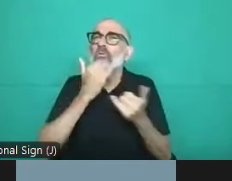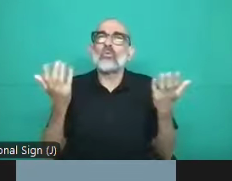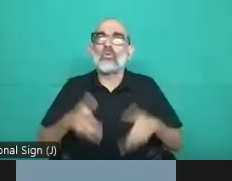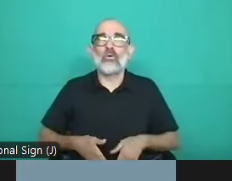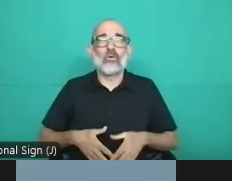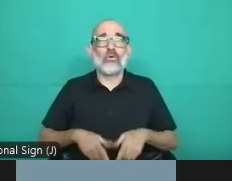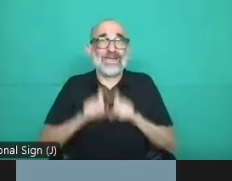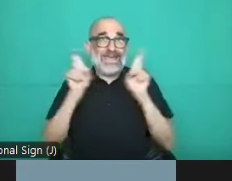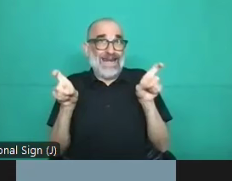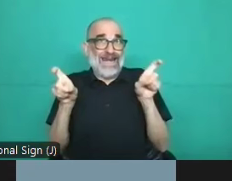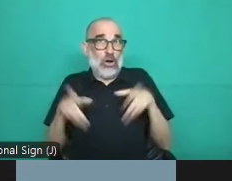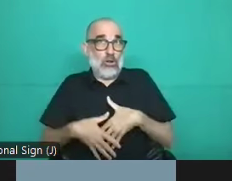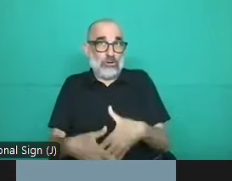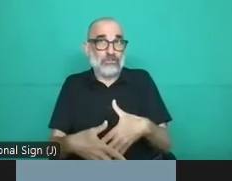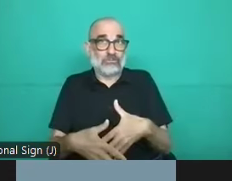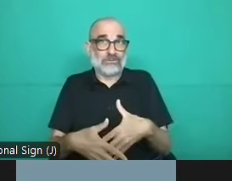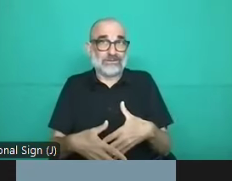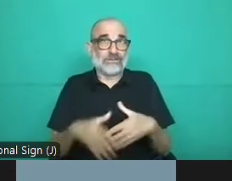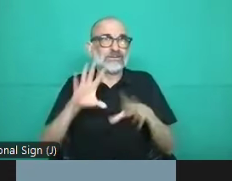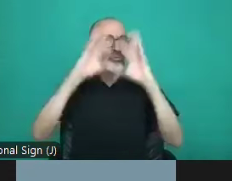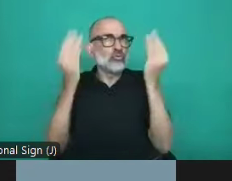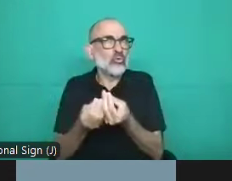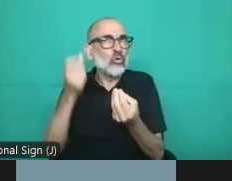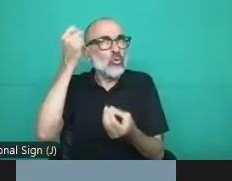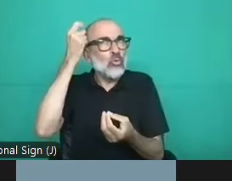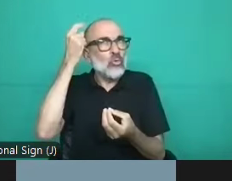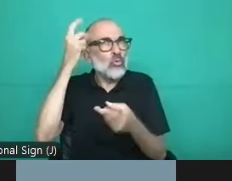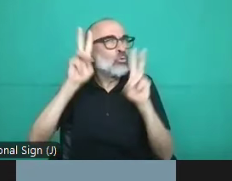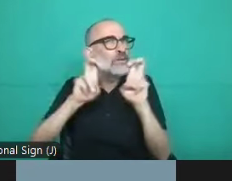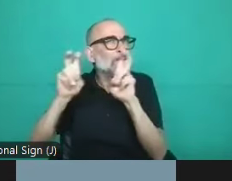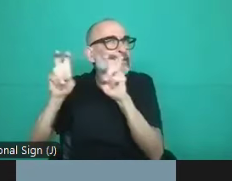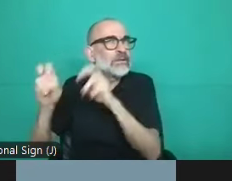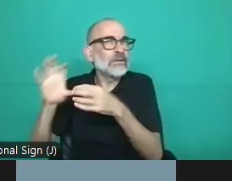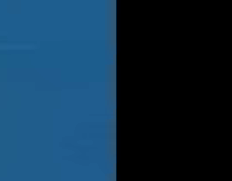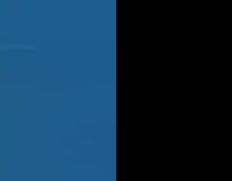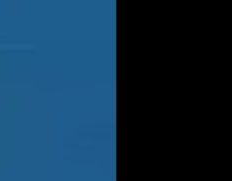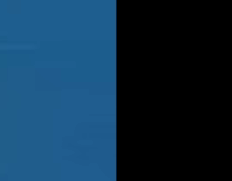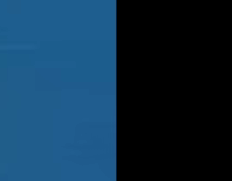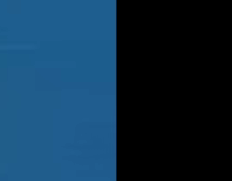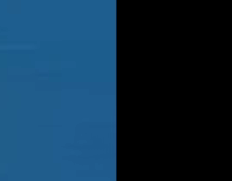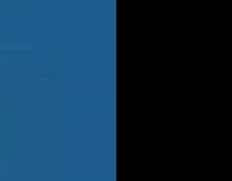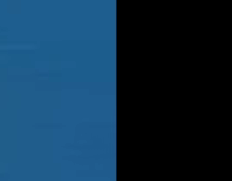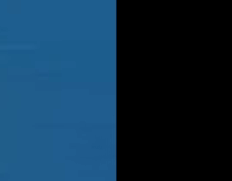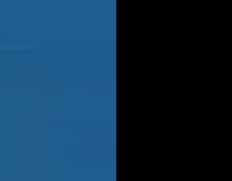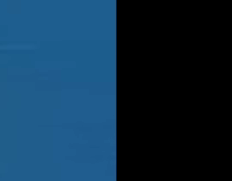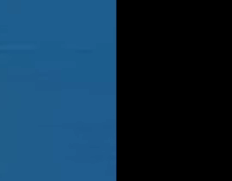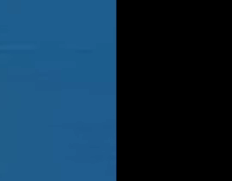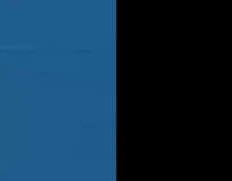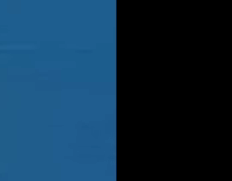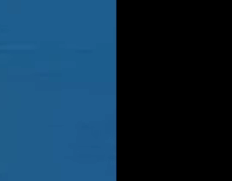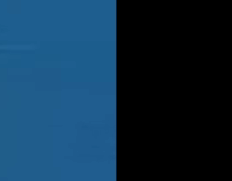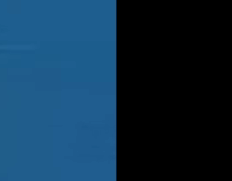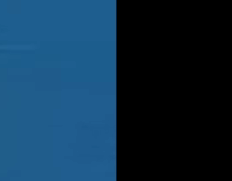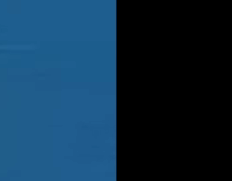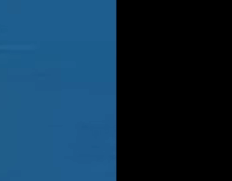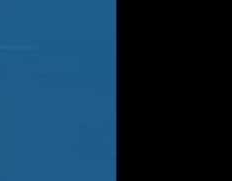melhorar a segurança dos pacientes. Muchísimas gracias, Mauricio, Muito por tu obrigada, presentación. Maurício, pela apresentação. Por lo tanto, durante